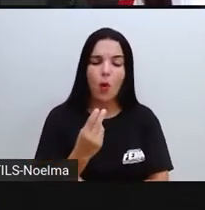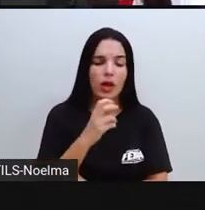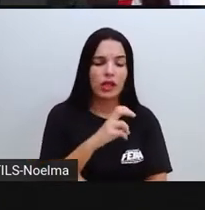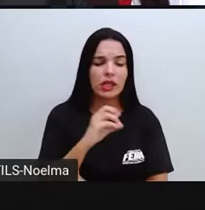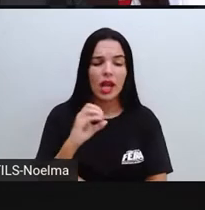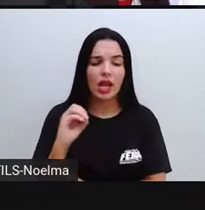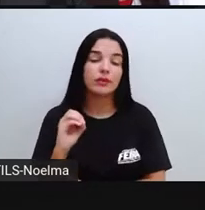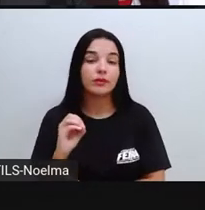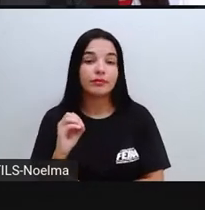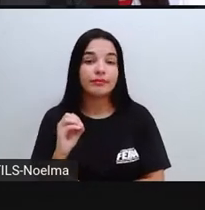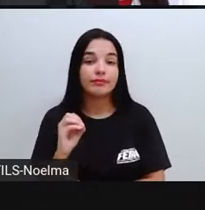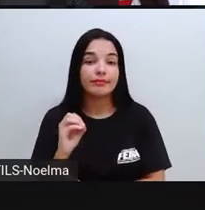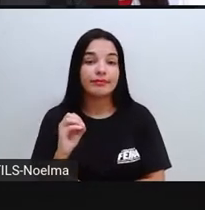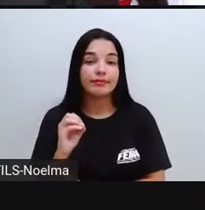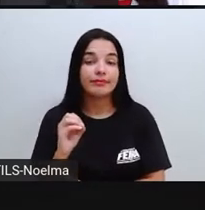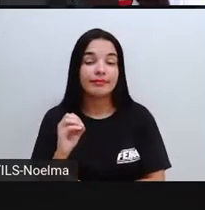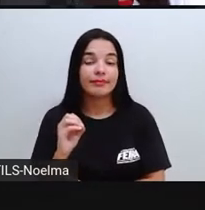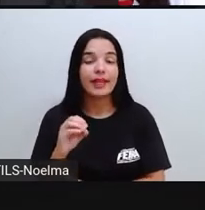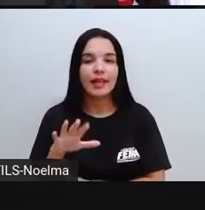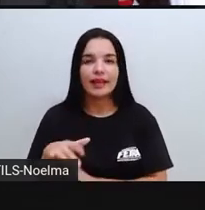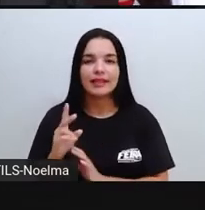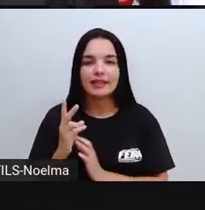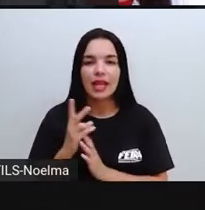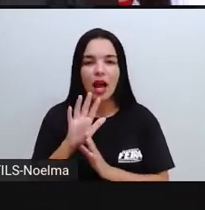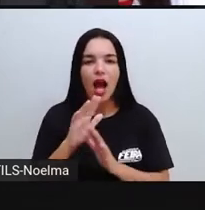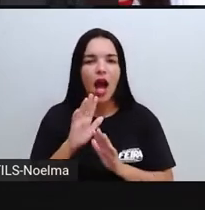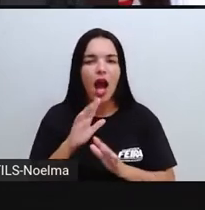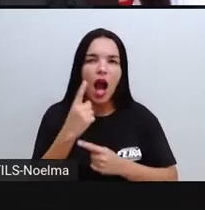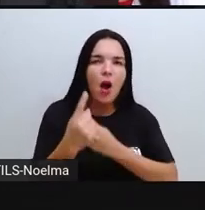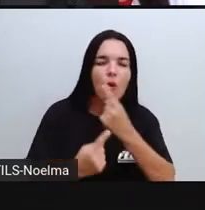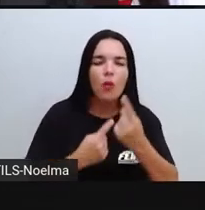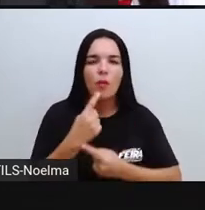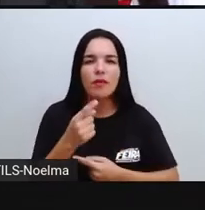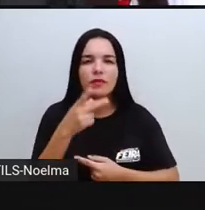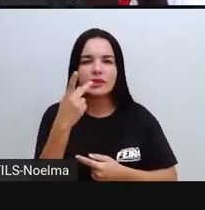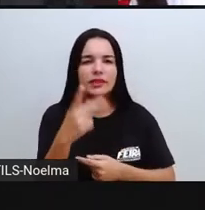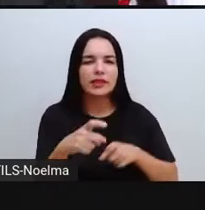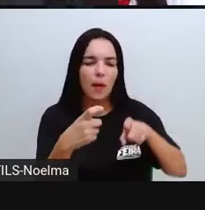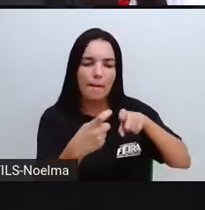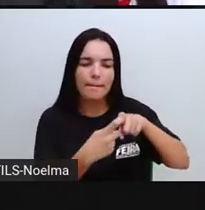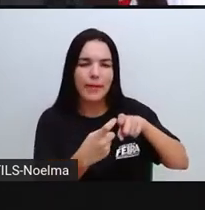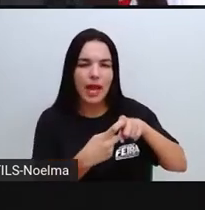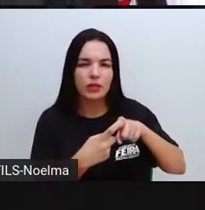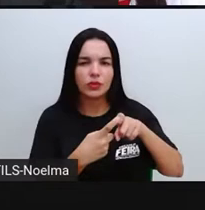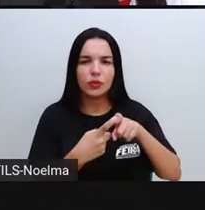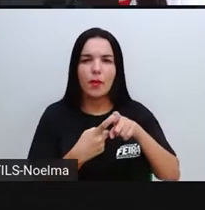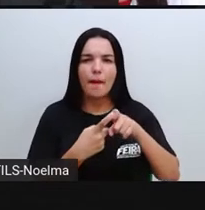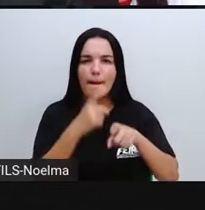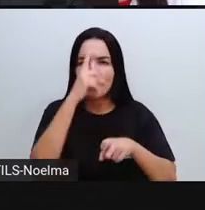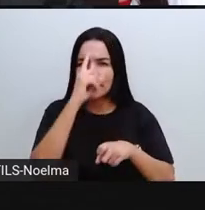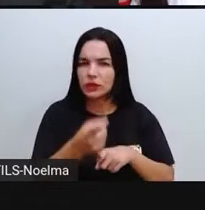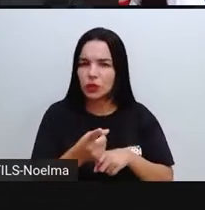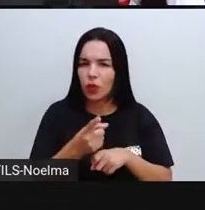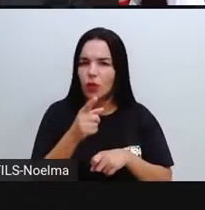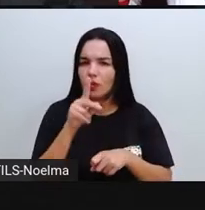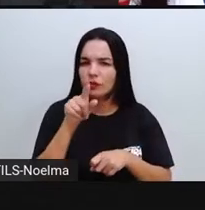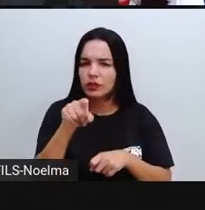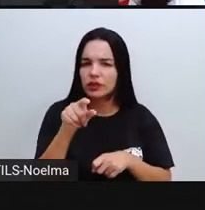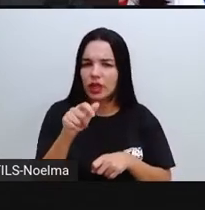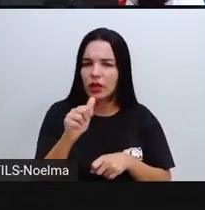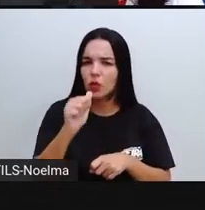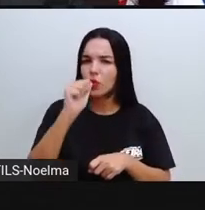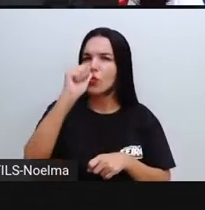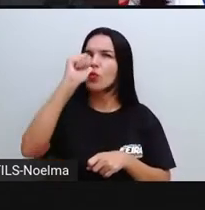se alguma vez seu médico prescreveu para você ou alguém da sua família tomar um litro de